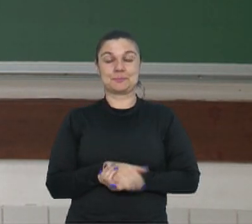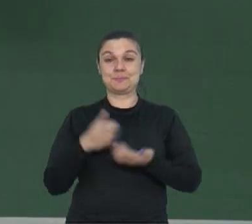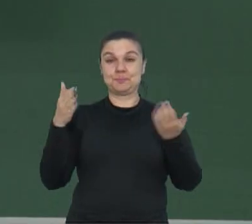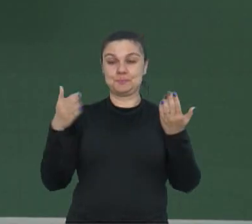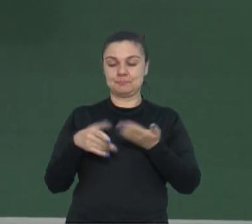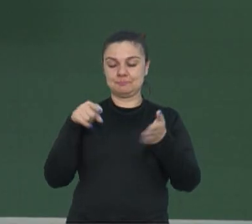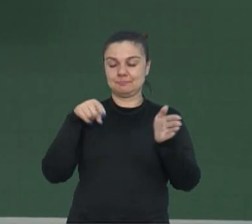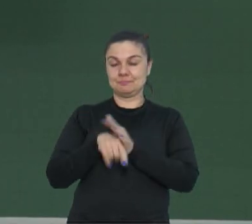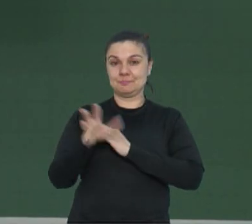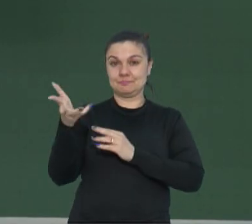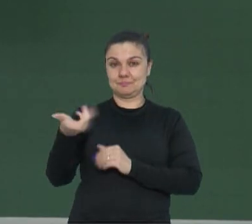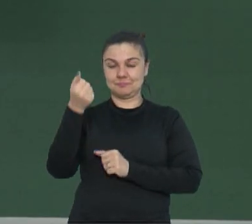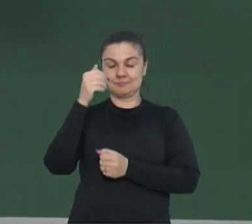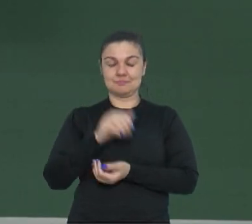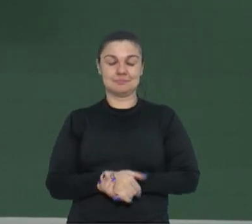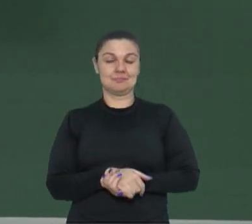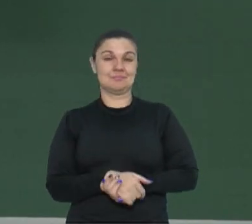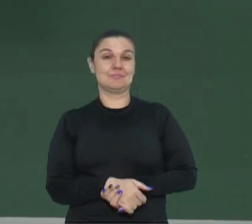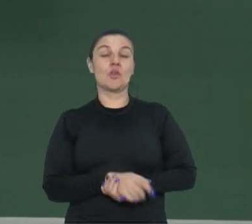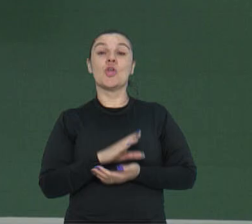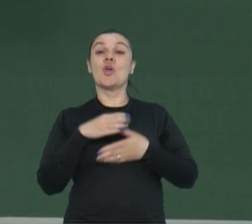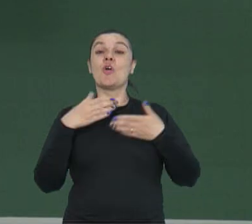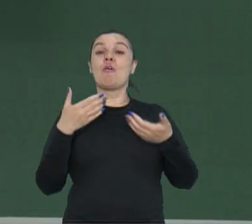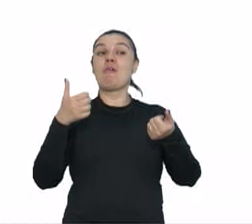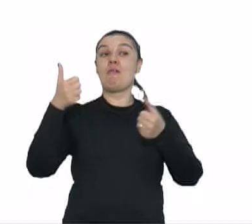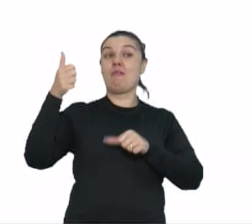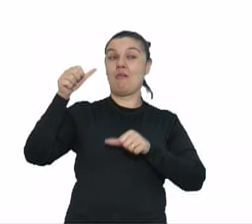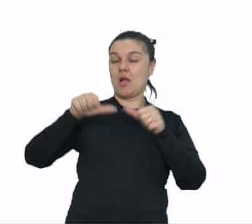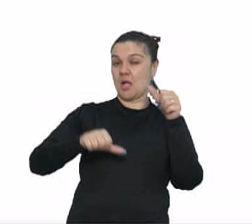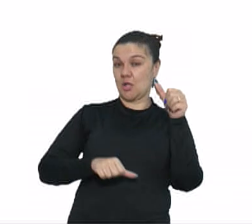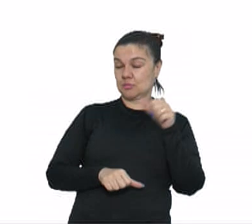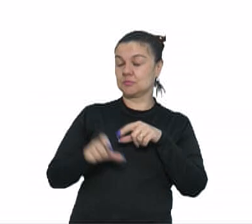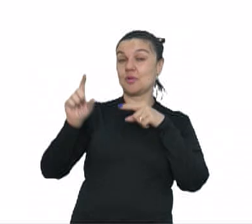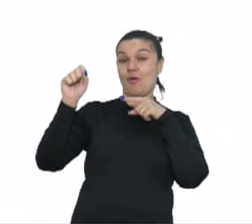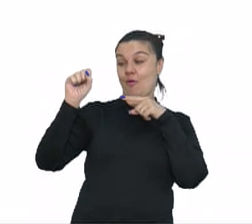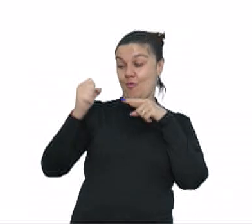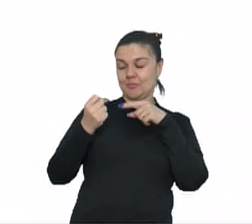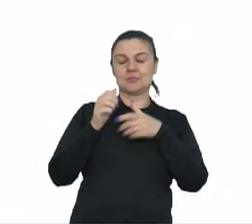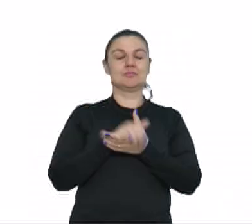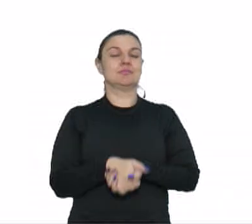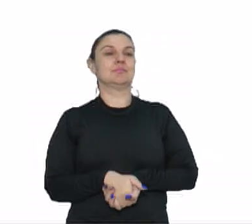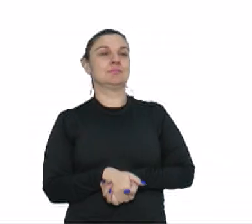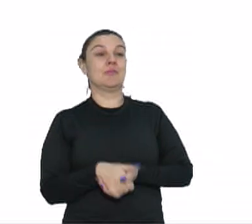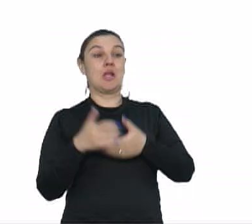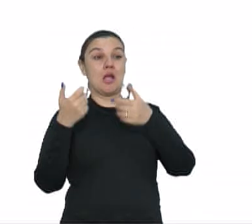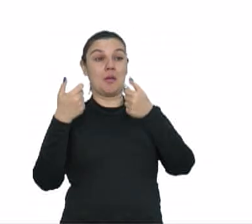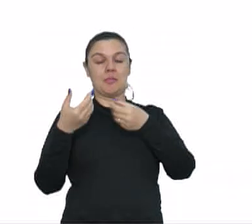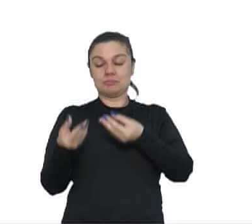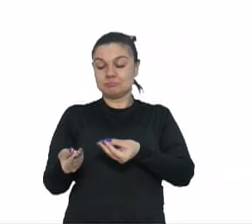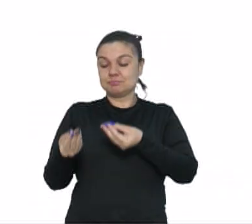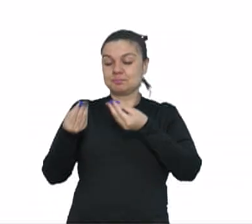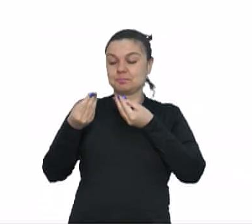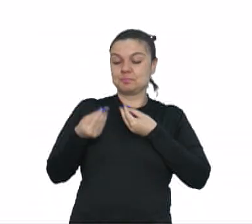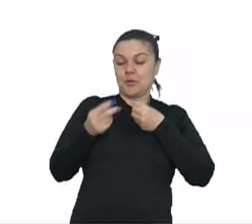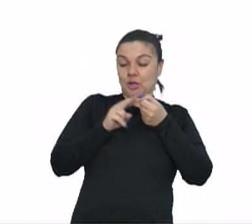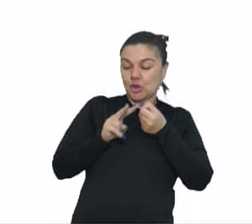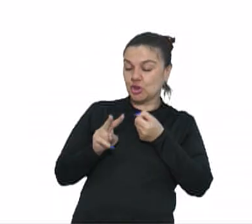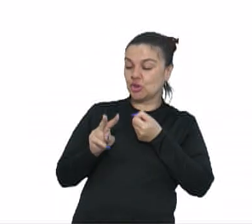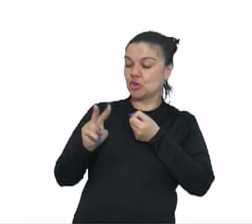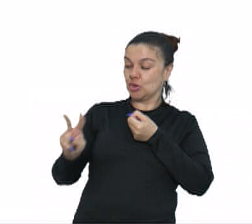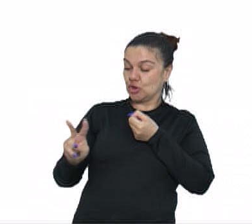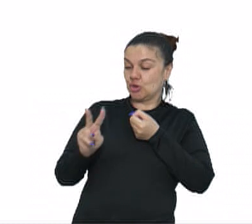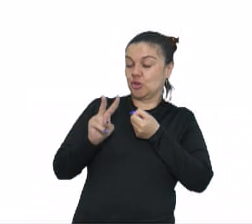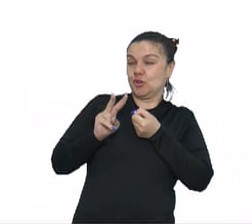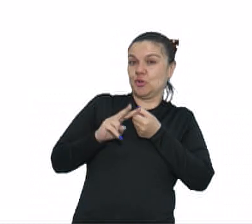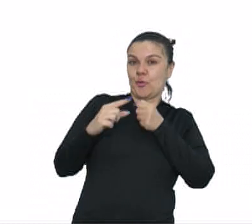Um quizinho para vocês. Qual elemento químico tem número atômico 8, precisa receber 2 elétrons para completar sua